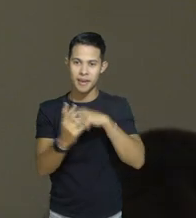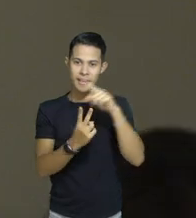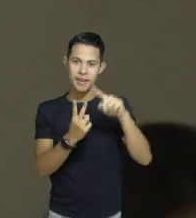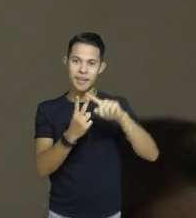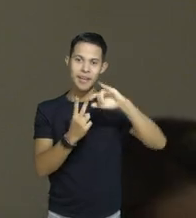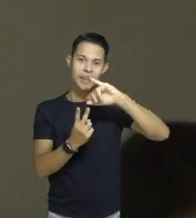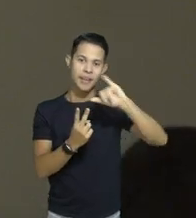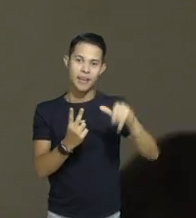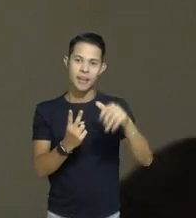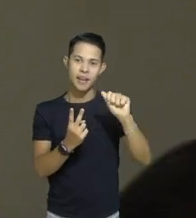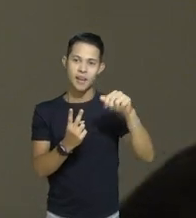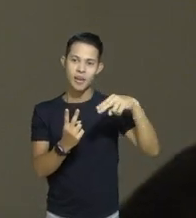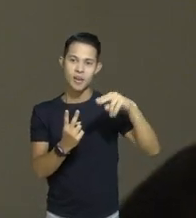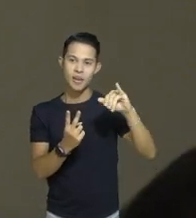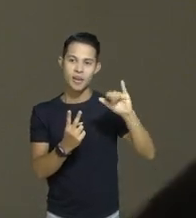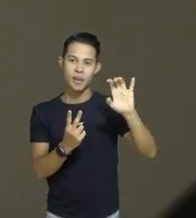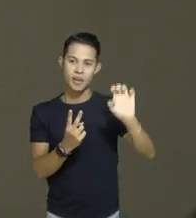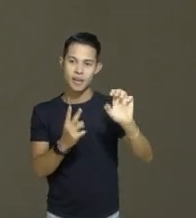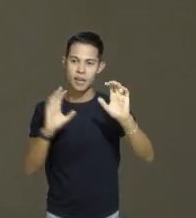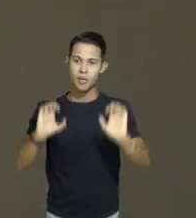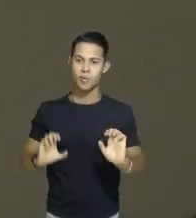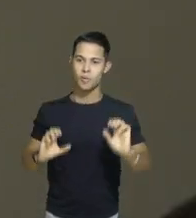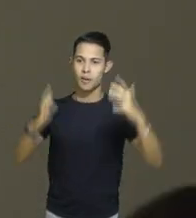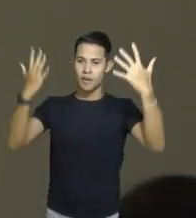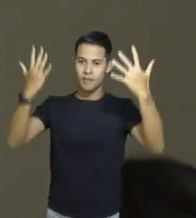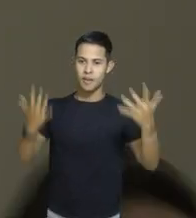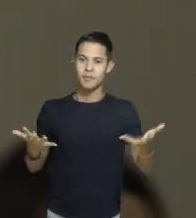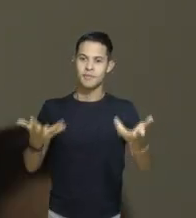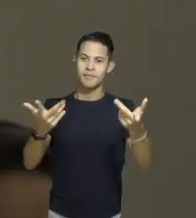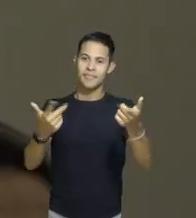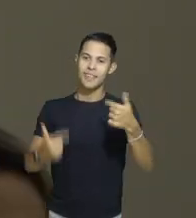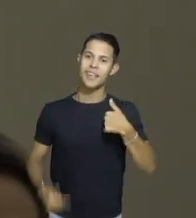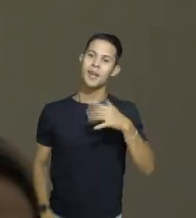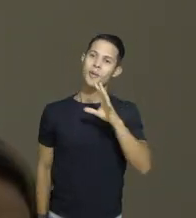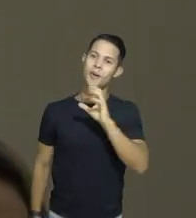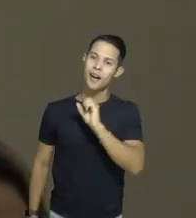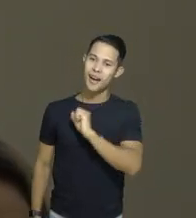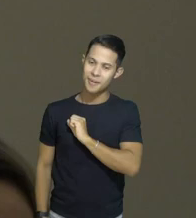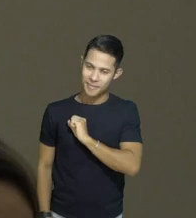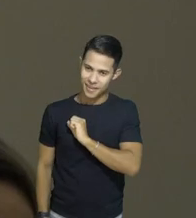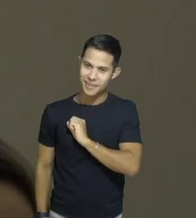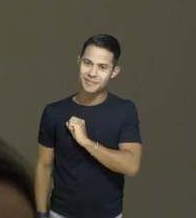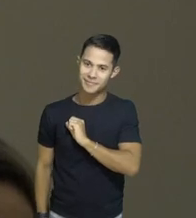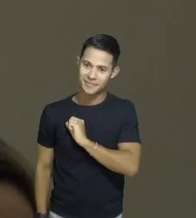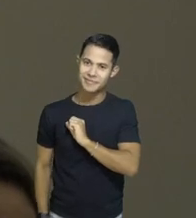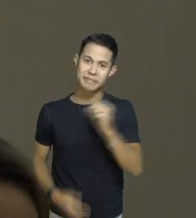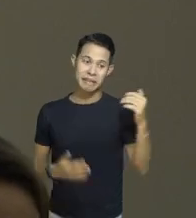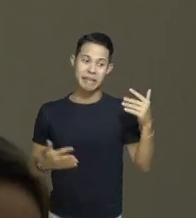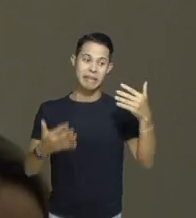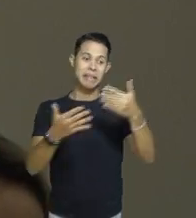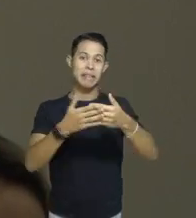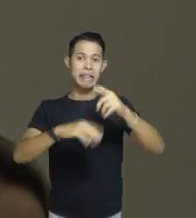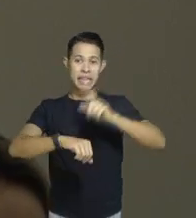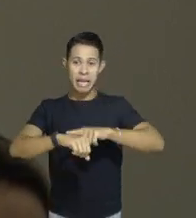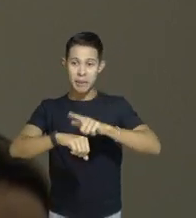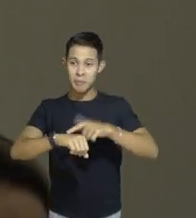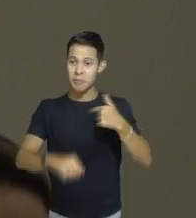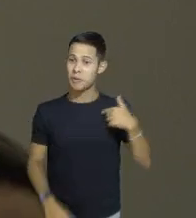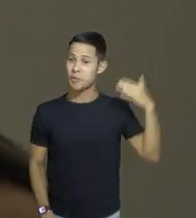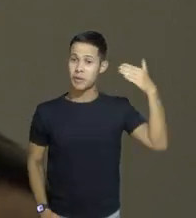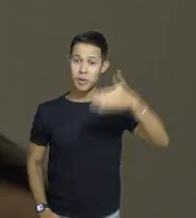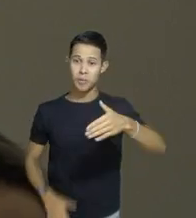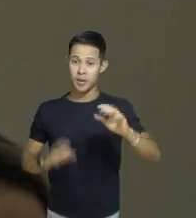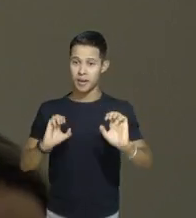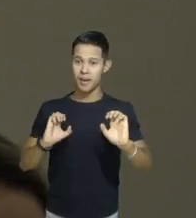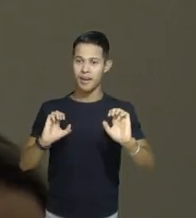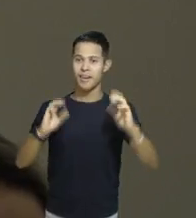pelo brilhante evento. Eu adorei, fazia tempo que eu não ia num evento tão bem